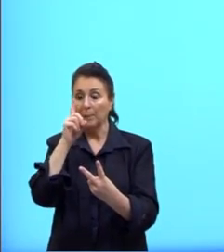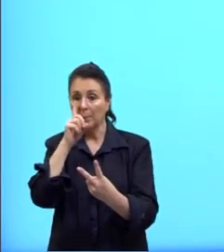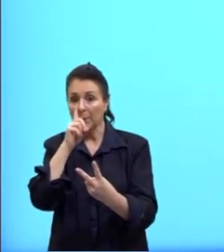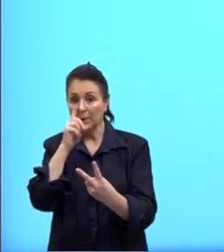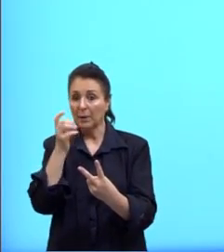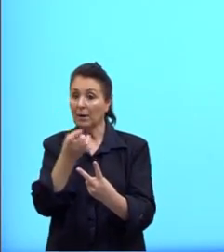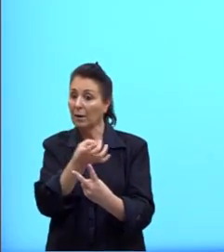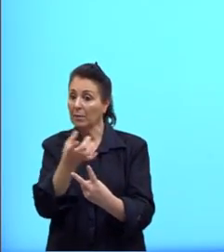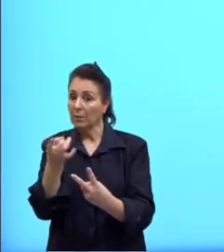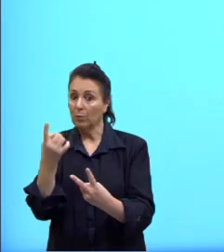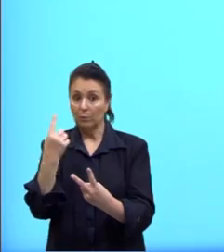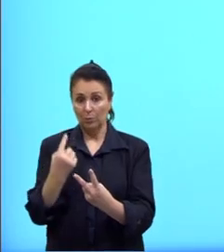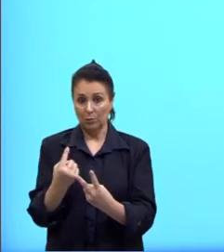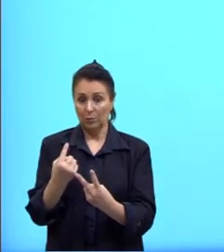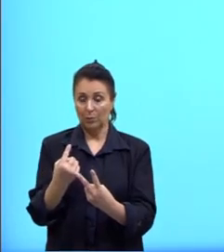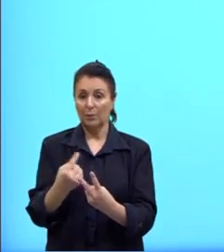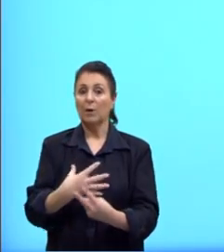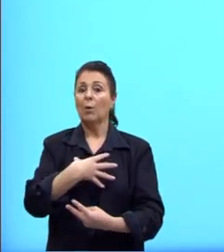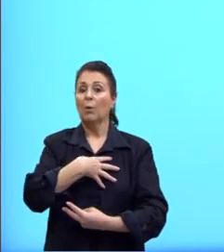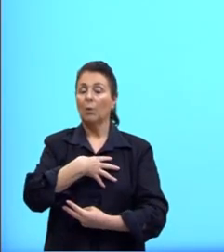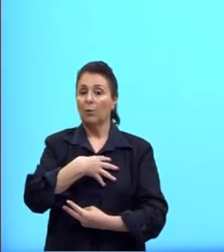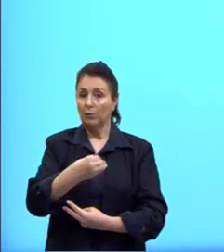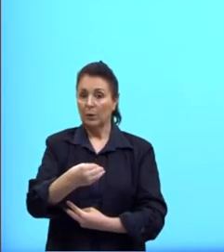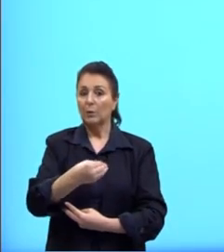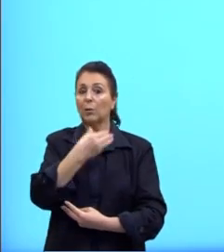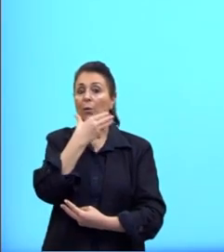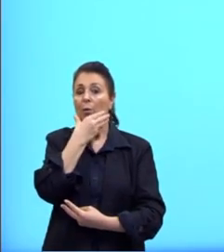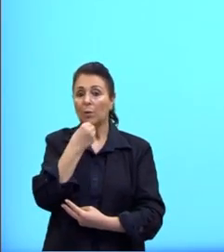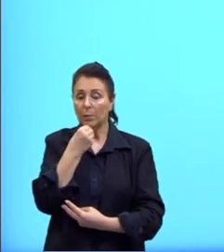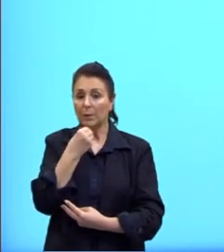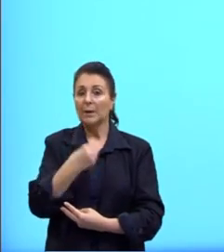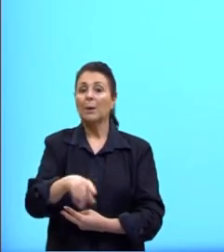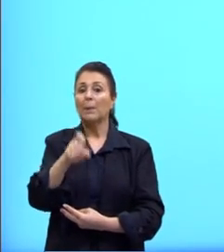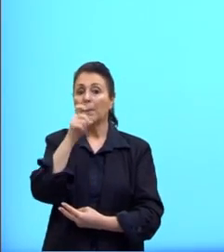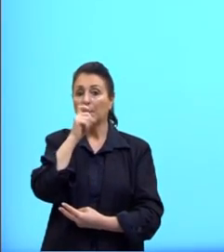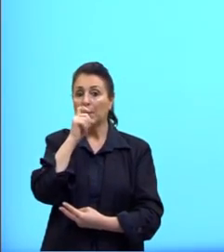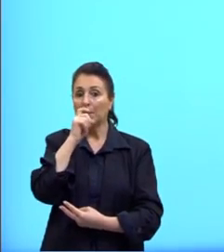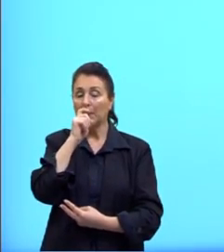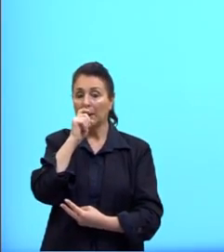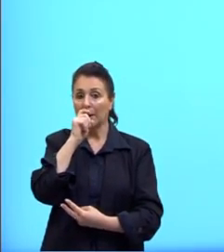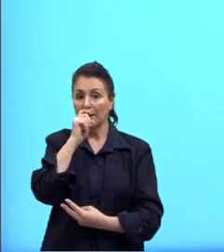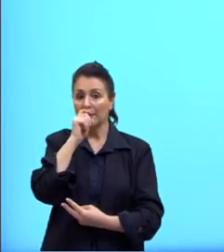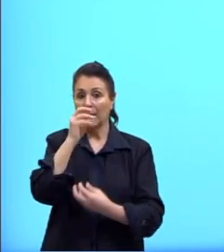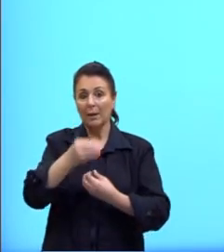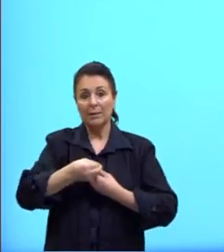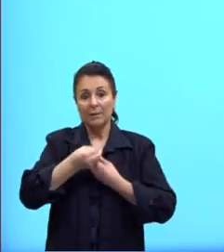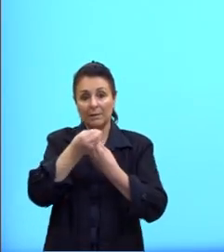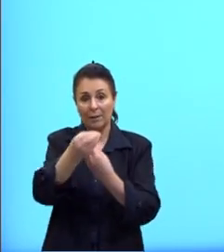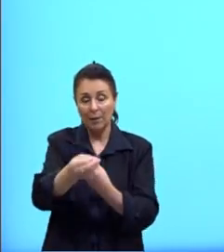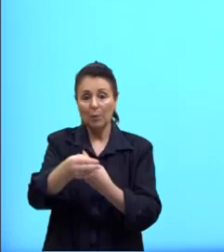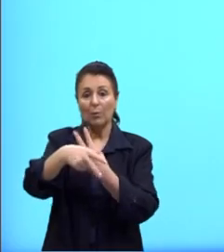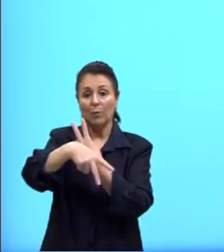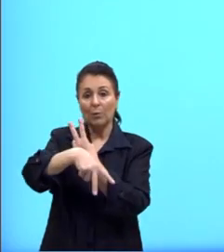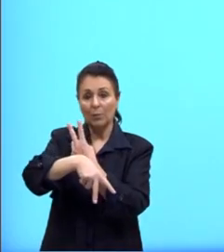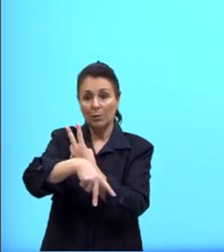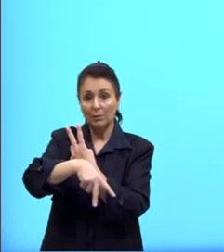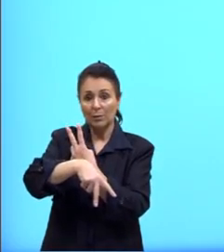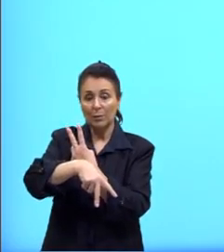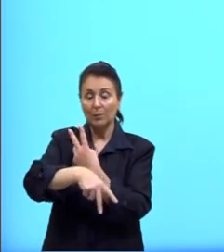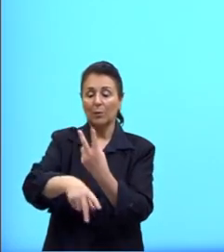então quando é o filho homem quer dizer que o pai deu o cromossomo Y